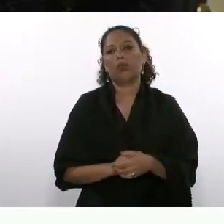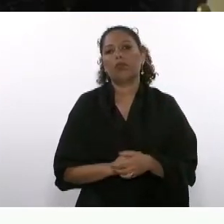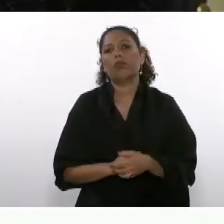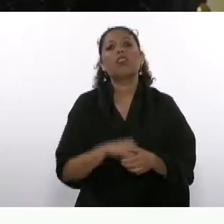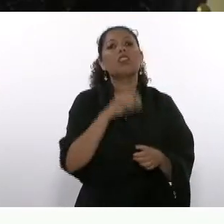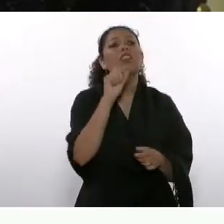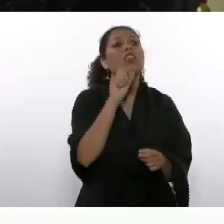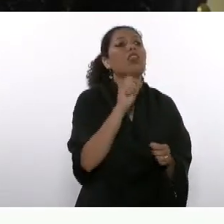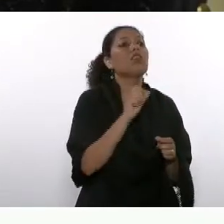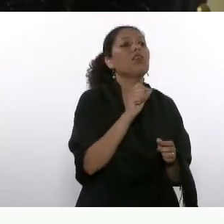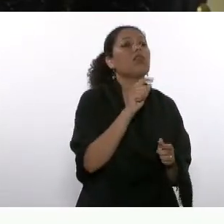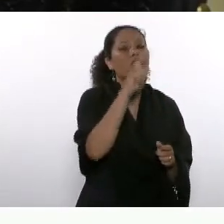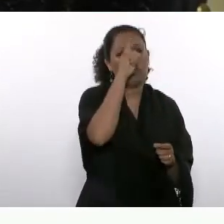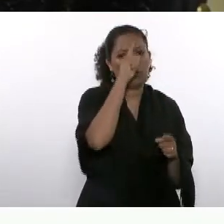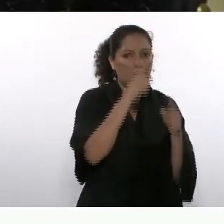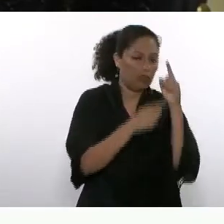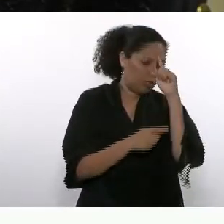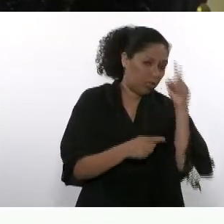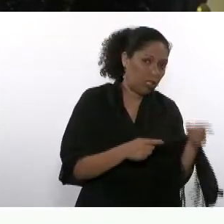gerir?